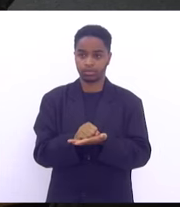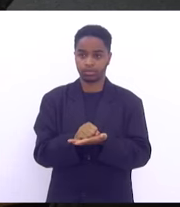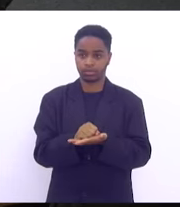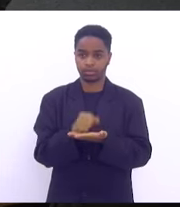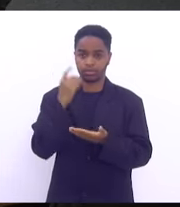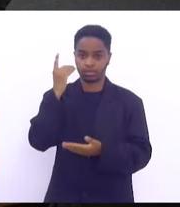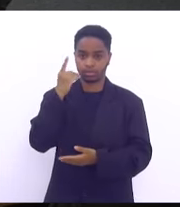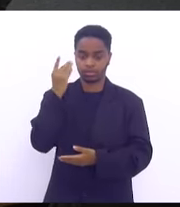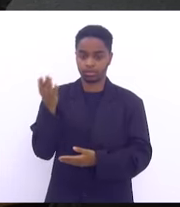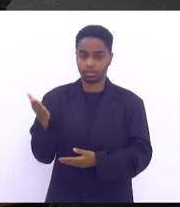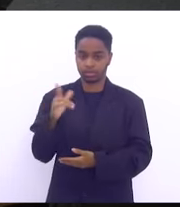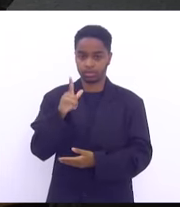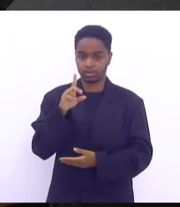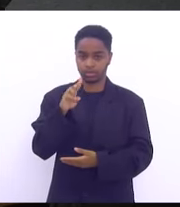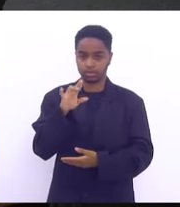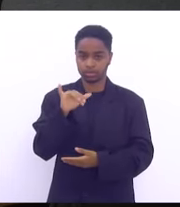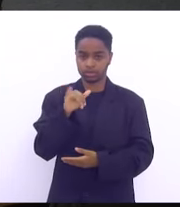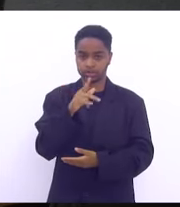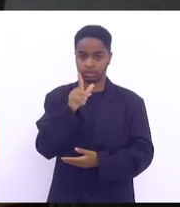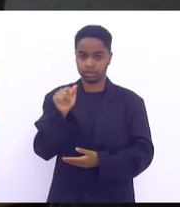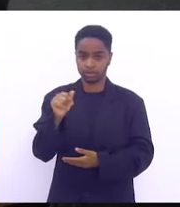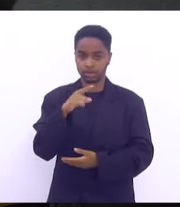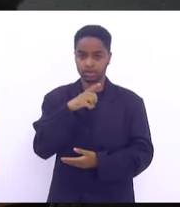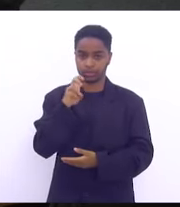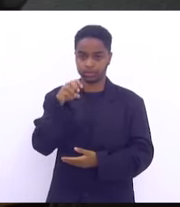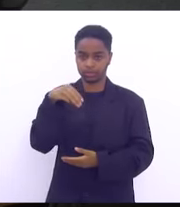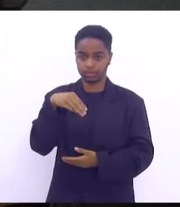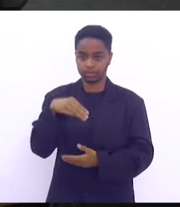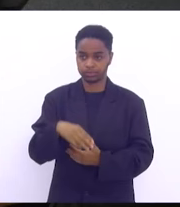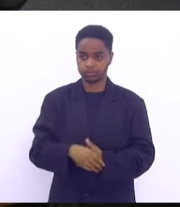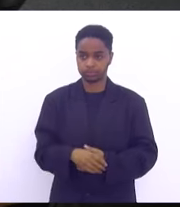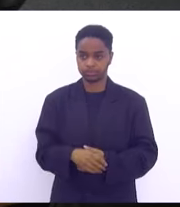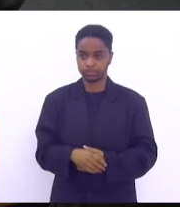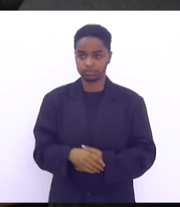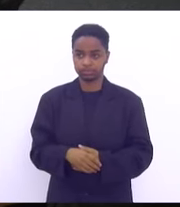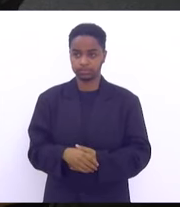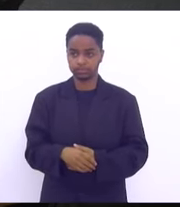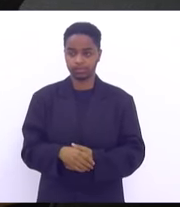é a nobre deputada Lucinha, que dispõe de 5 minutos.